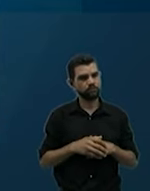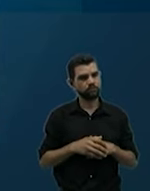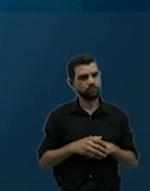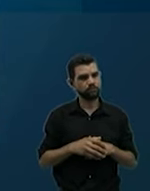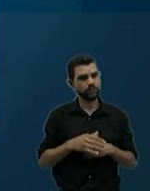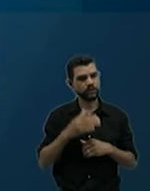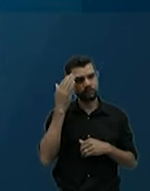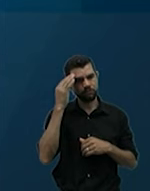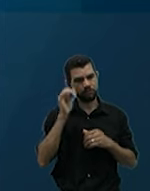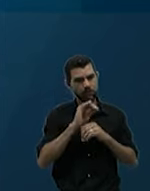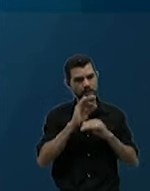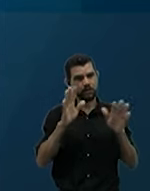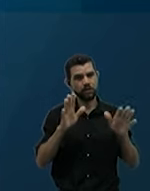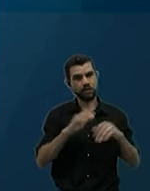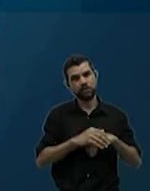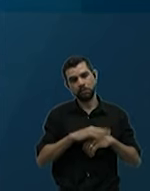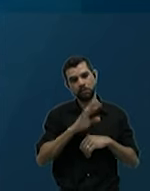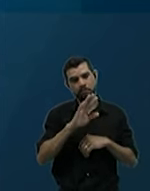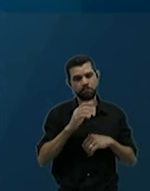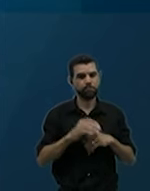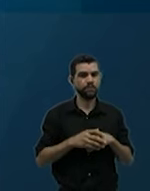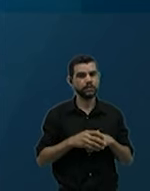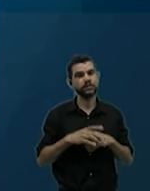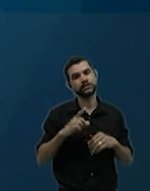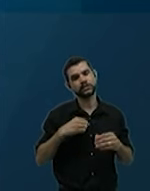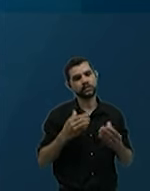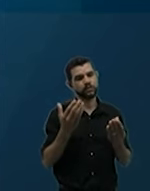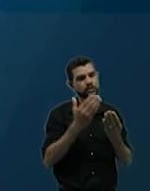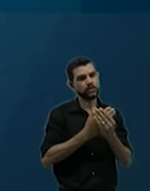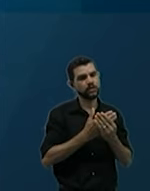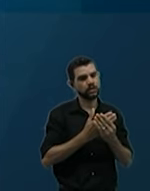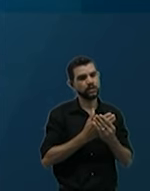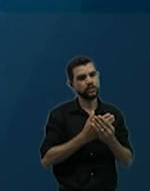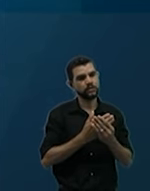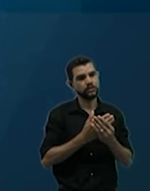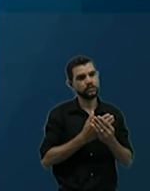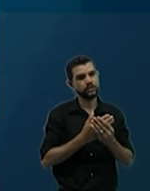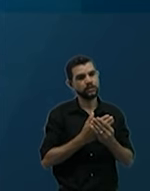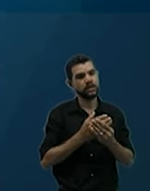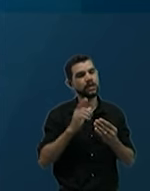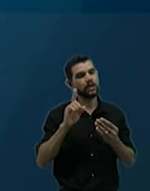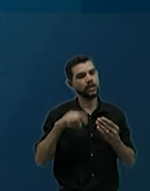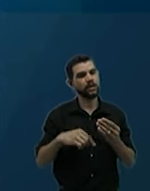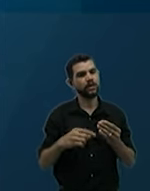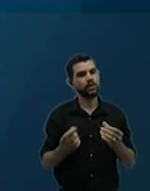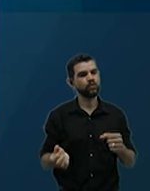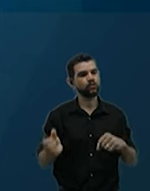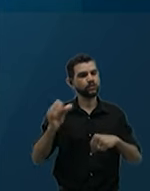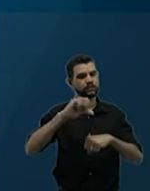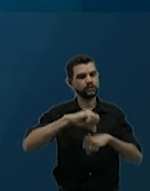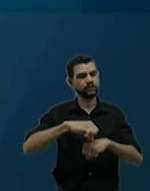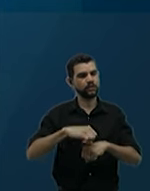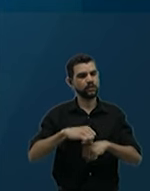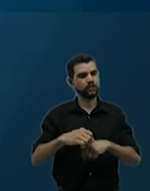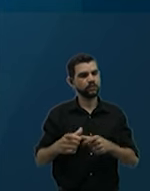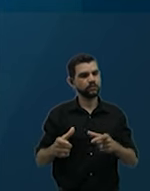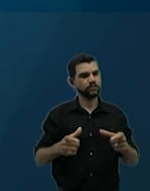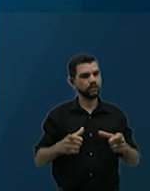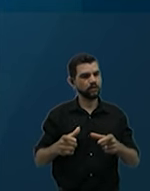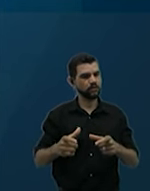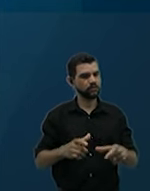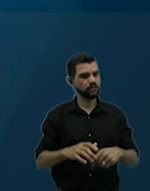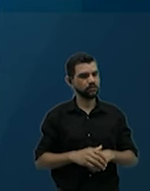gira esse caso e esses casos no centro de gravidade desse tema que está sendo colocado e da jurisprudência dominante do STJ